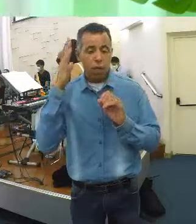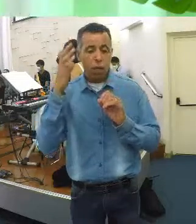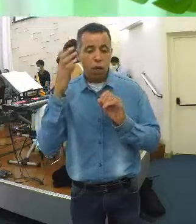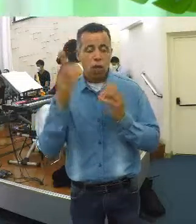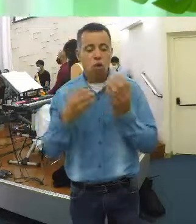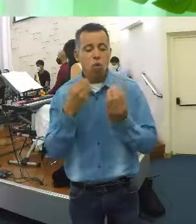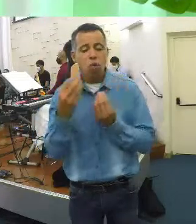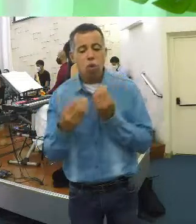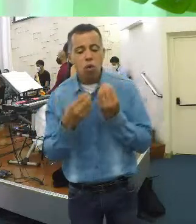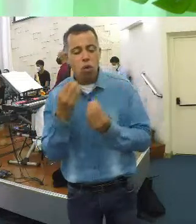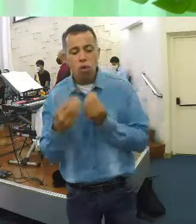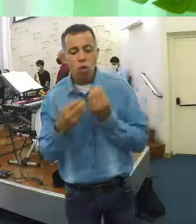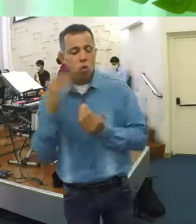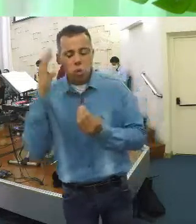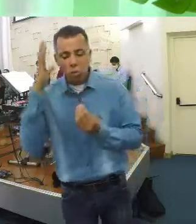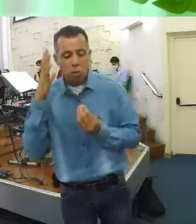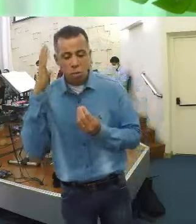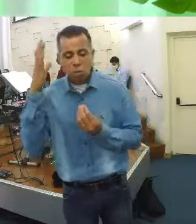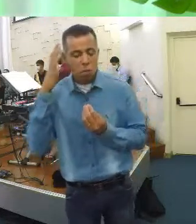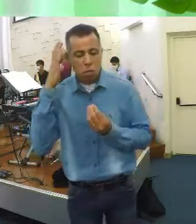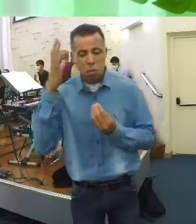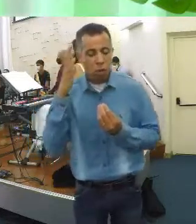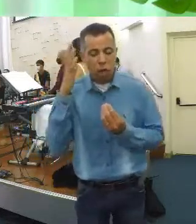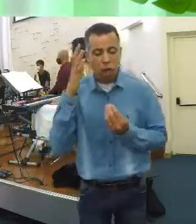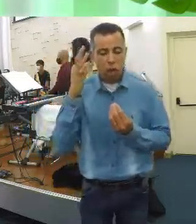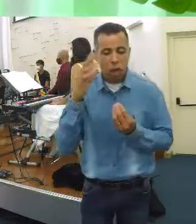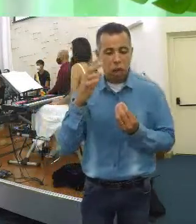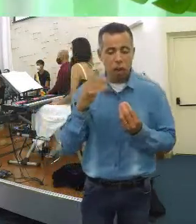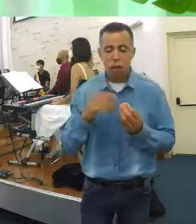entre vocês discursam em praça pública, não.